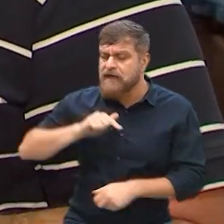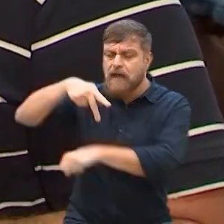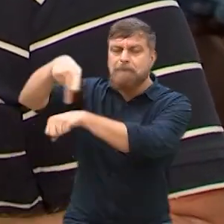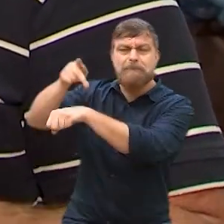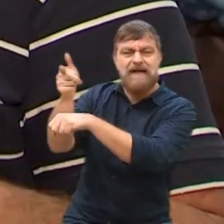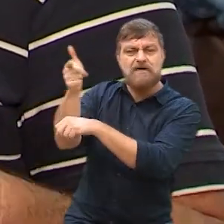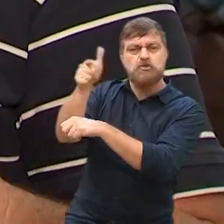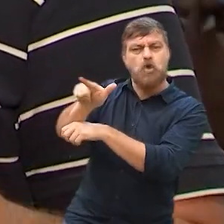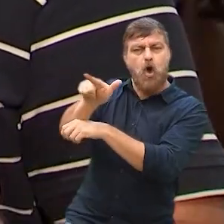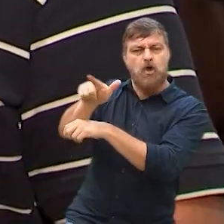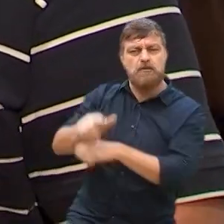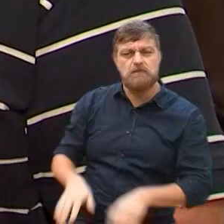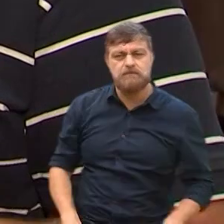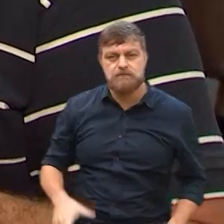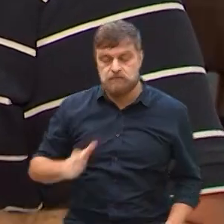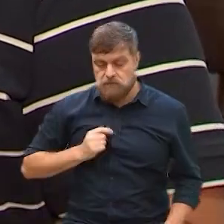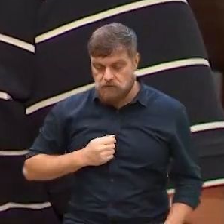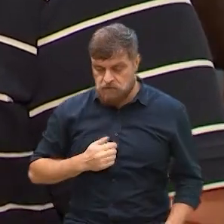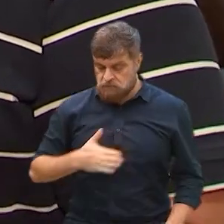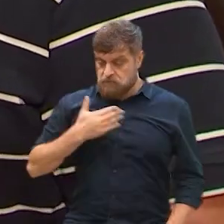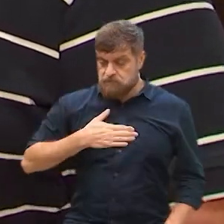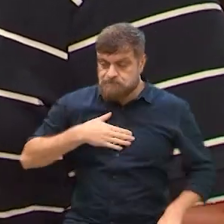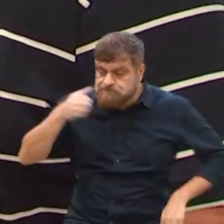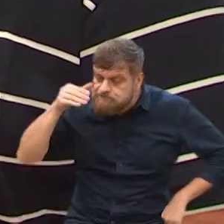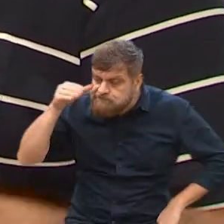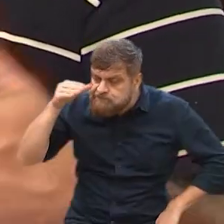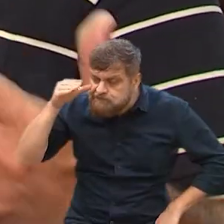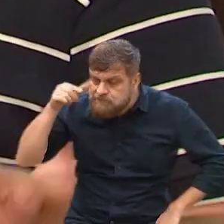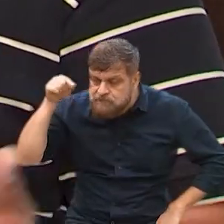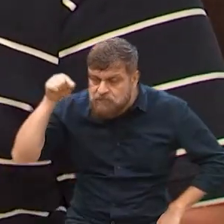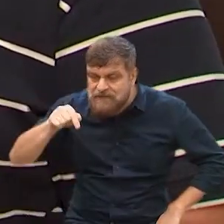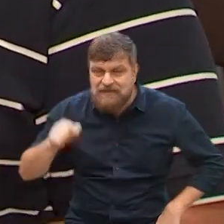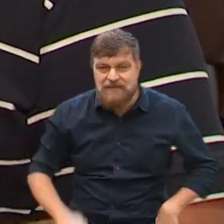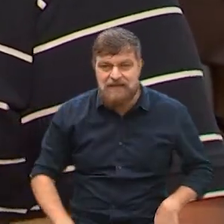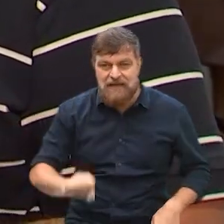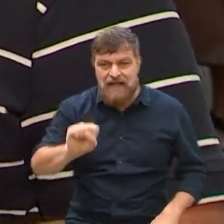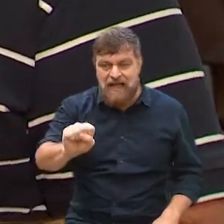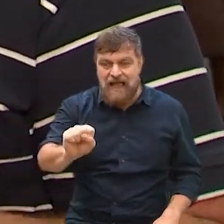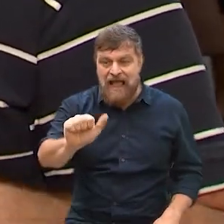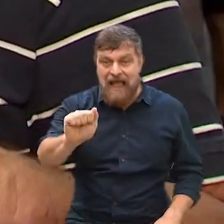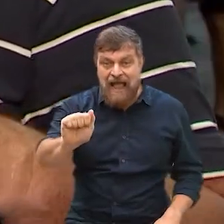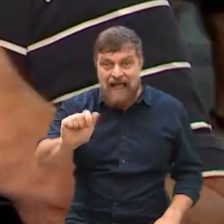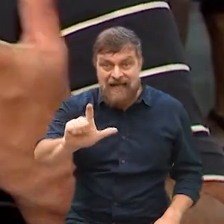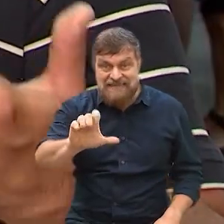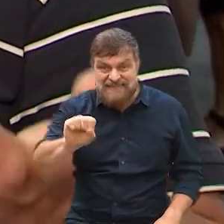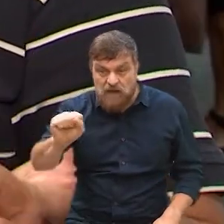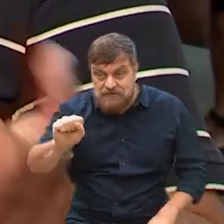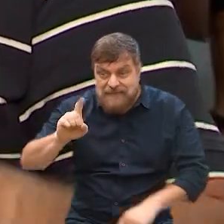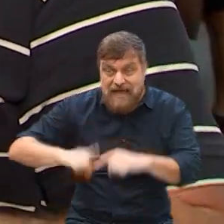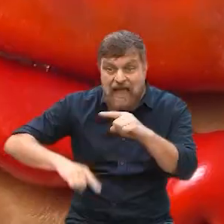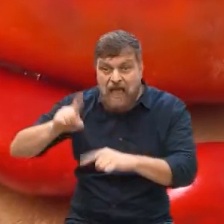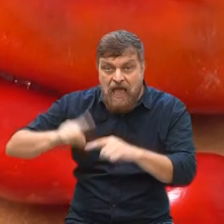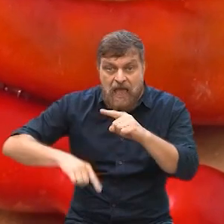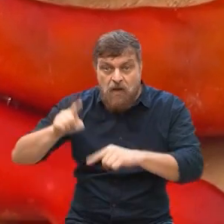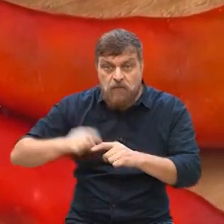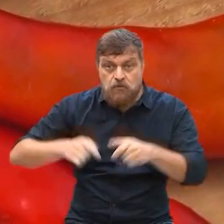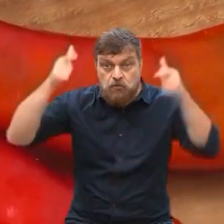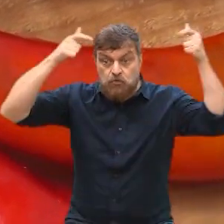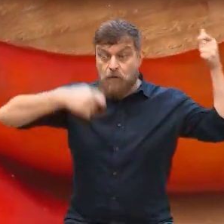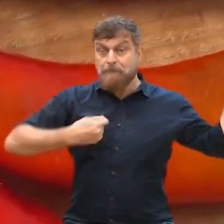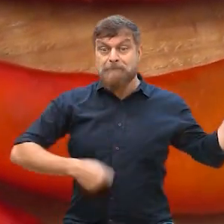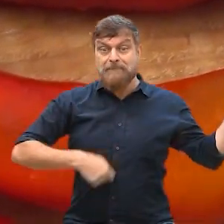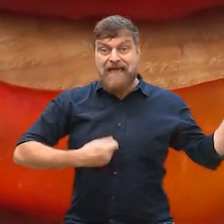país, e me despertou a curiosidade da salsa, que é um produto mexicano, e aí resolvemos